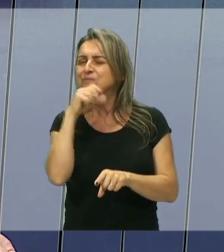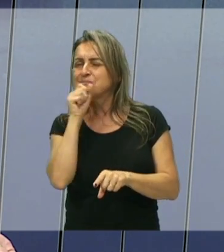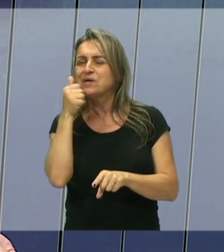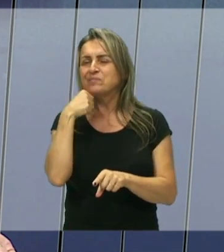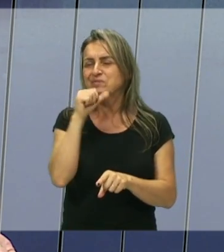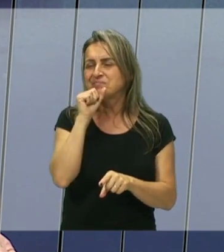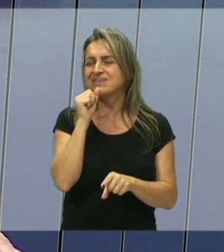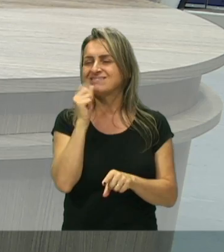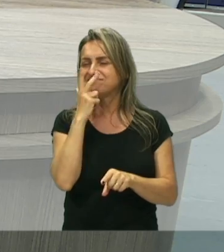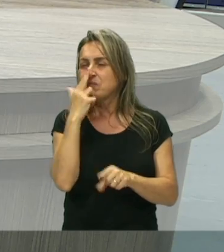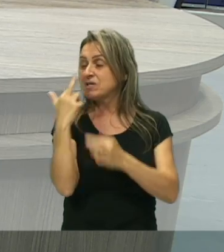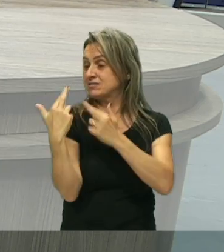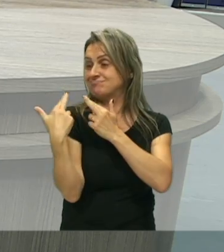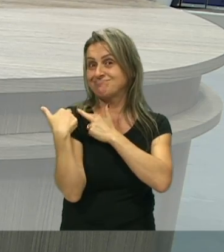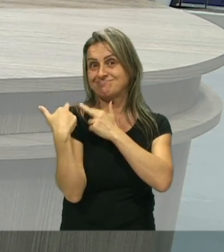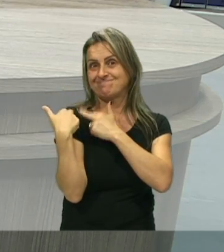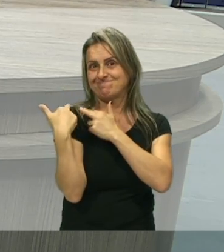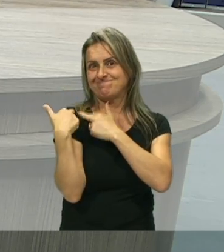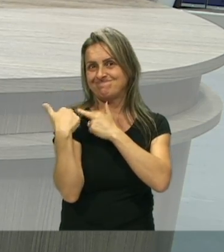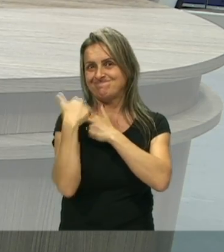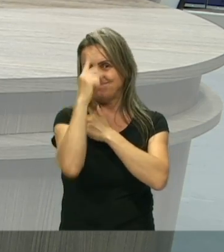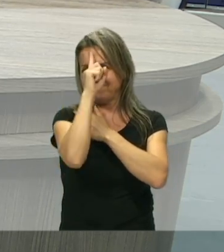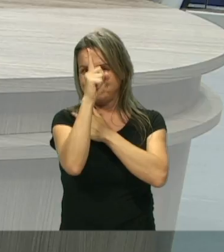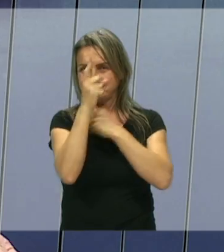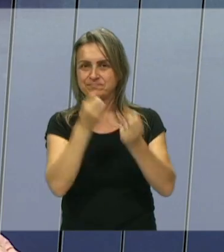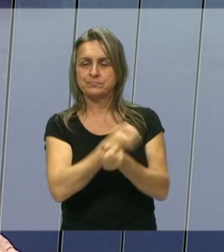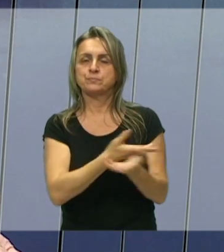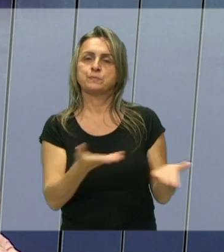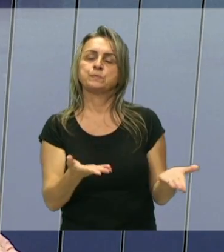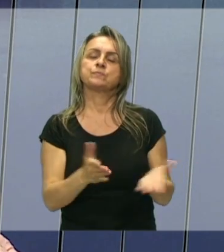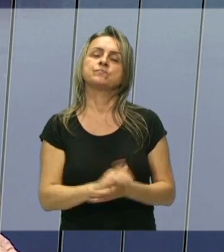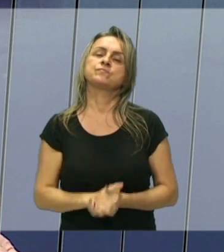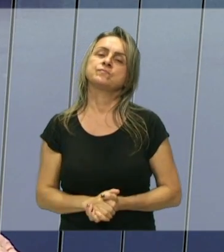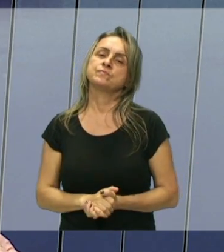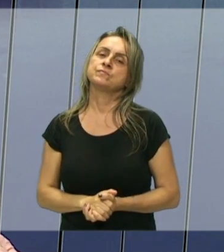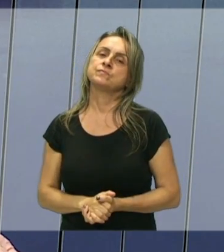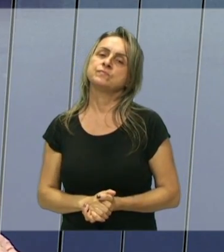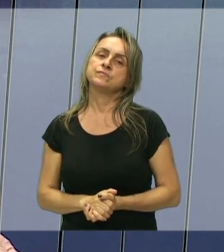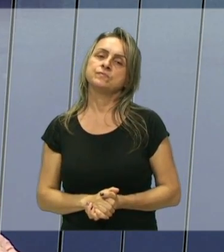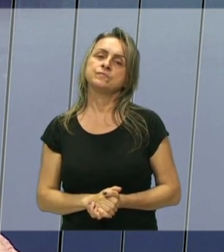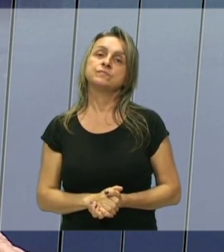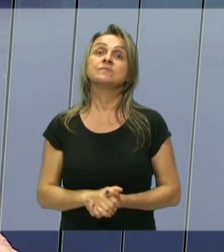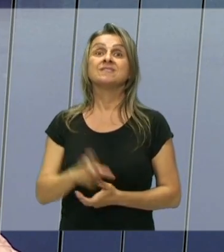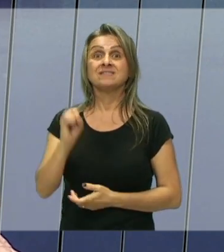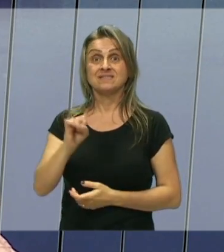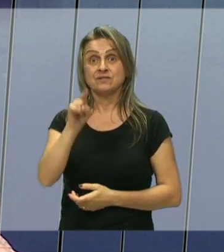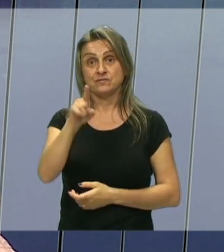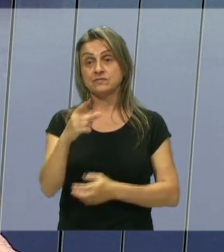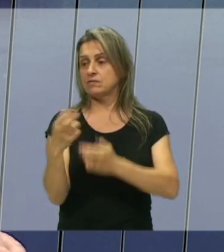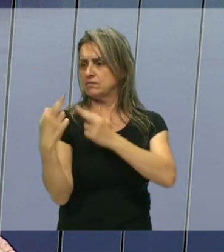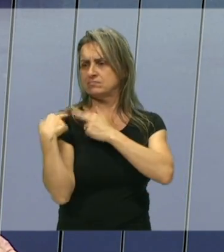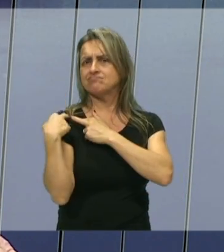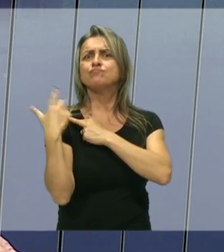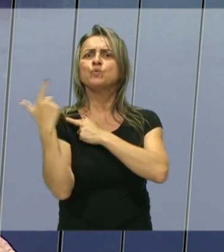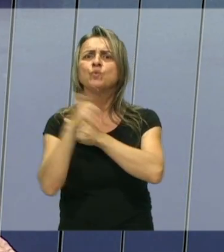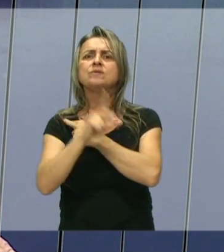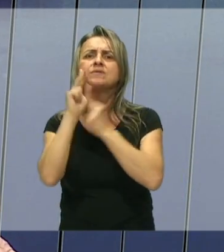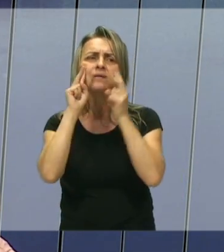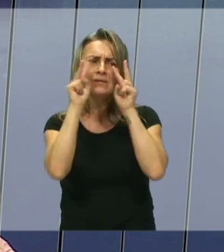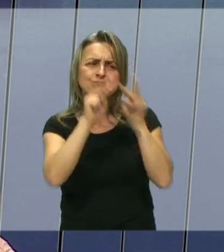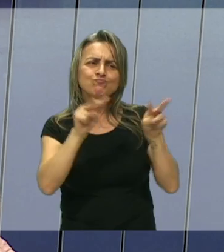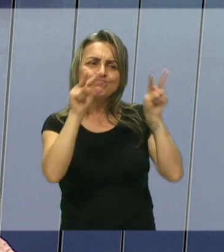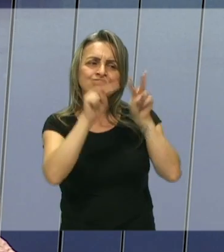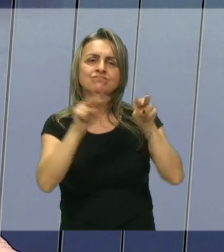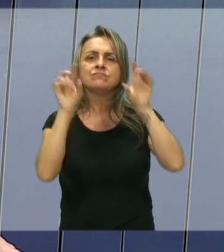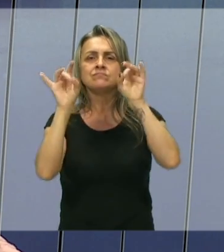ideia. Corresponsáveis. Então nós somos responsáveis e com a nossa responsabilidade nós vamos ter um olhar diferenciado e também